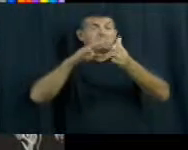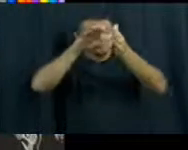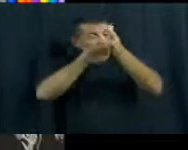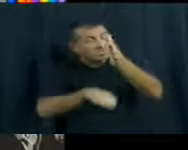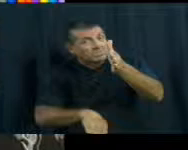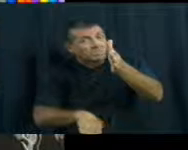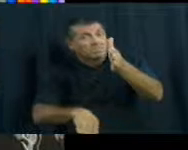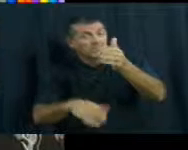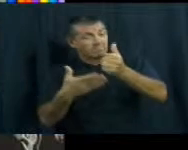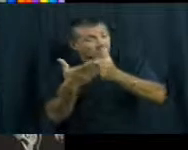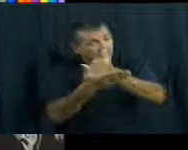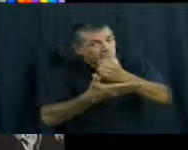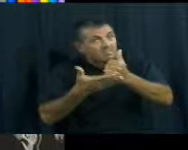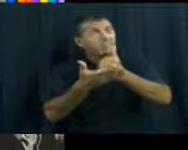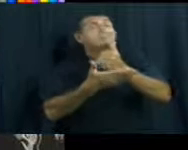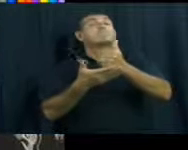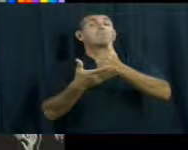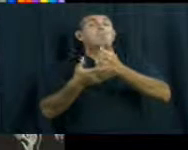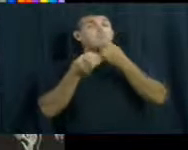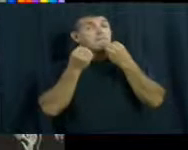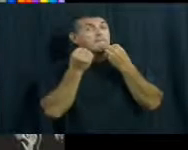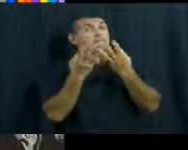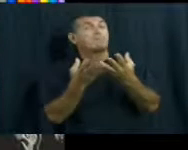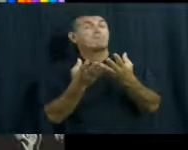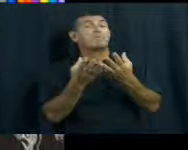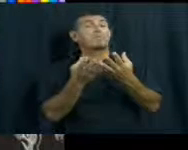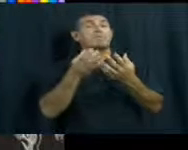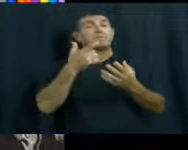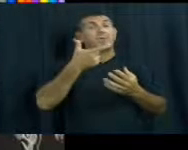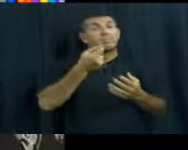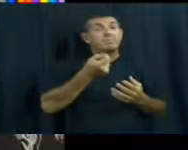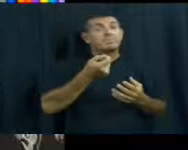ensino fundamental. Entre em contato com as meninas lá pelo